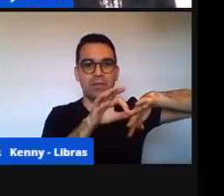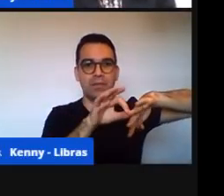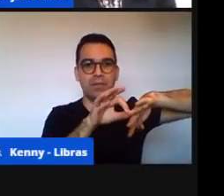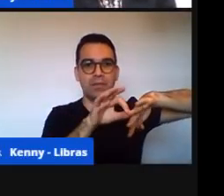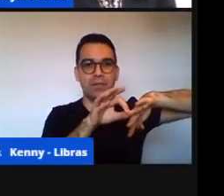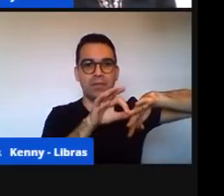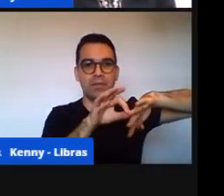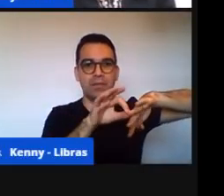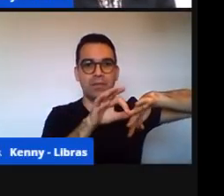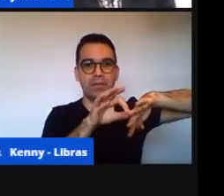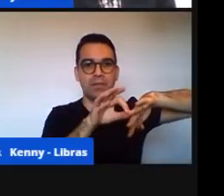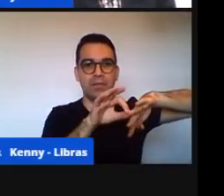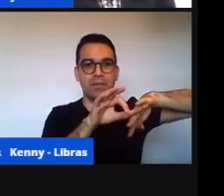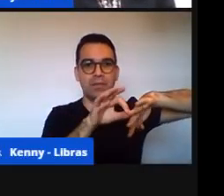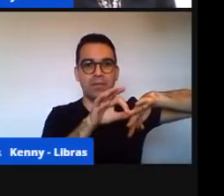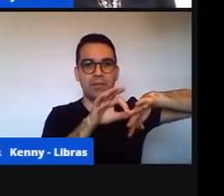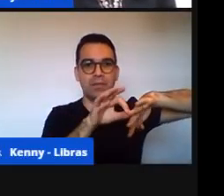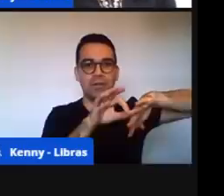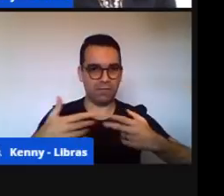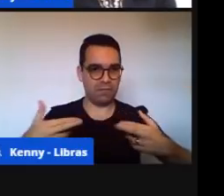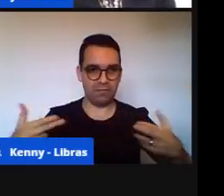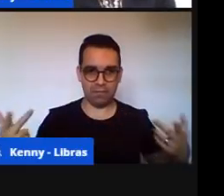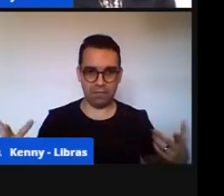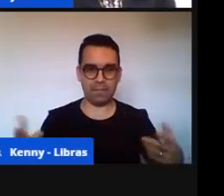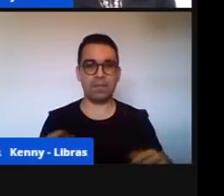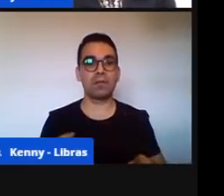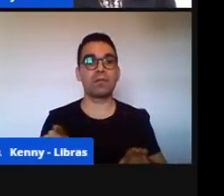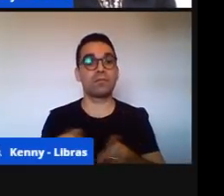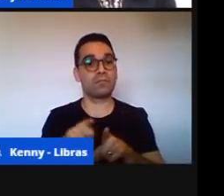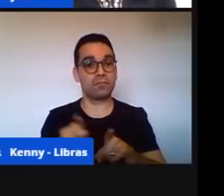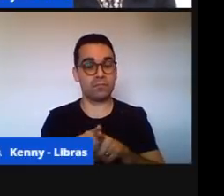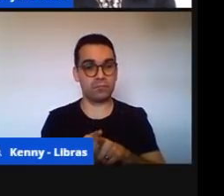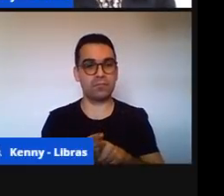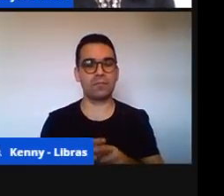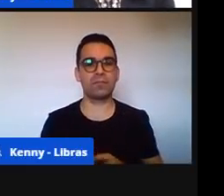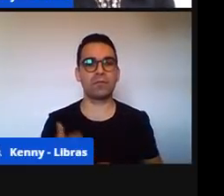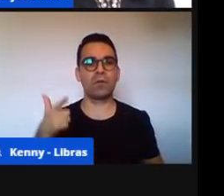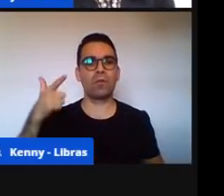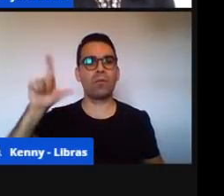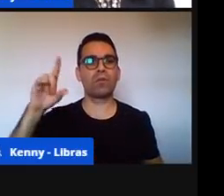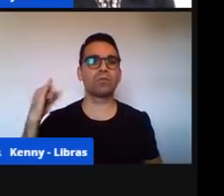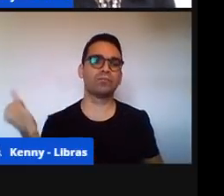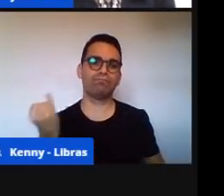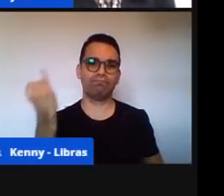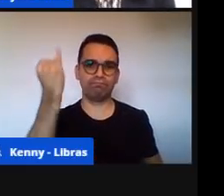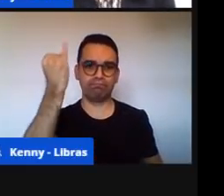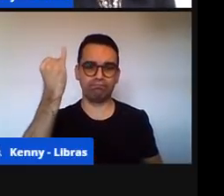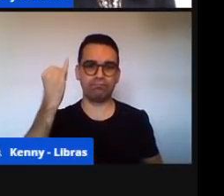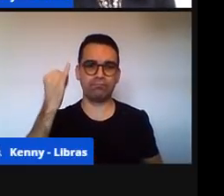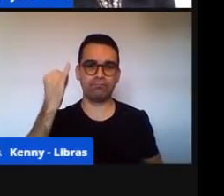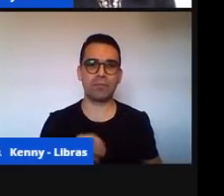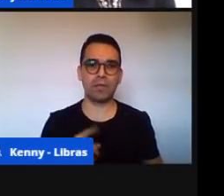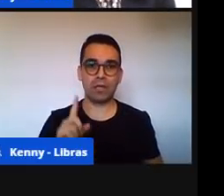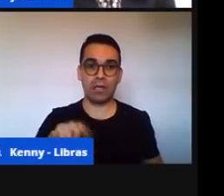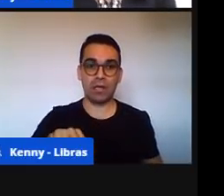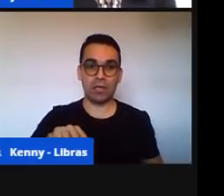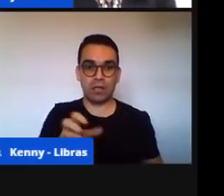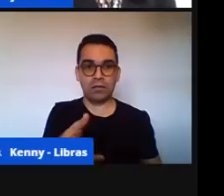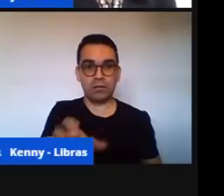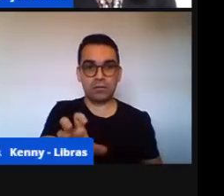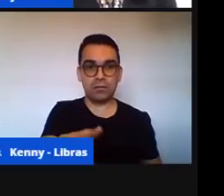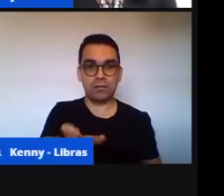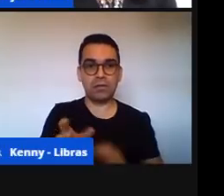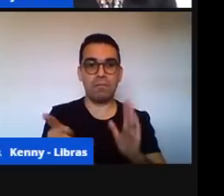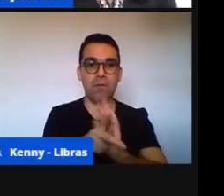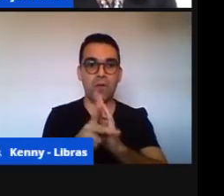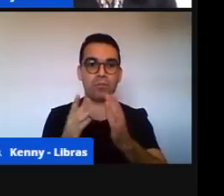bancadas, torneiras, maçanetas. É importante lembrar de fazer a higienização com mais frequência do que o